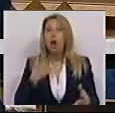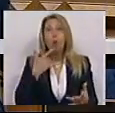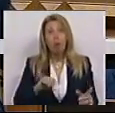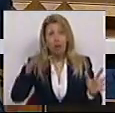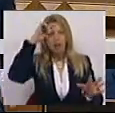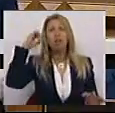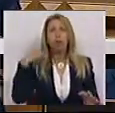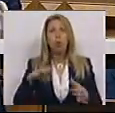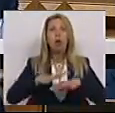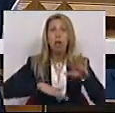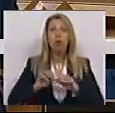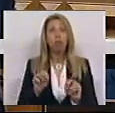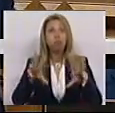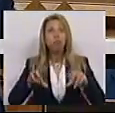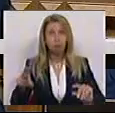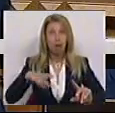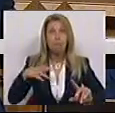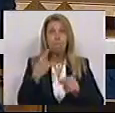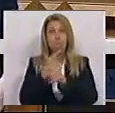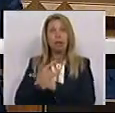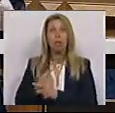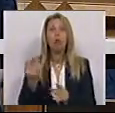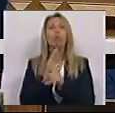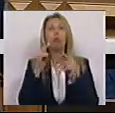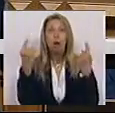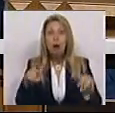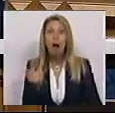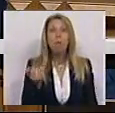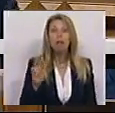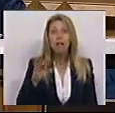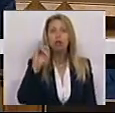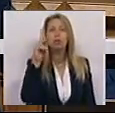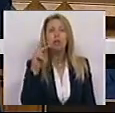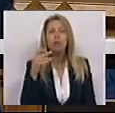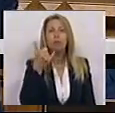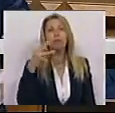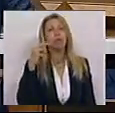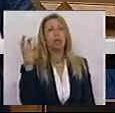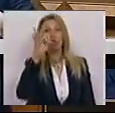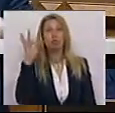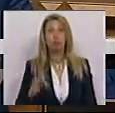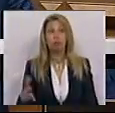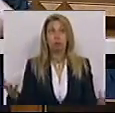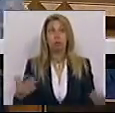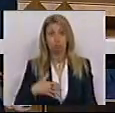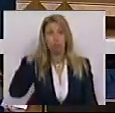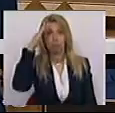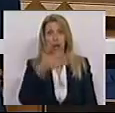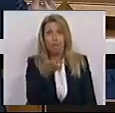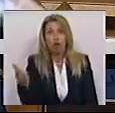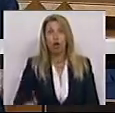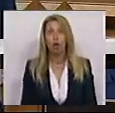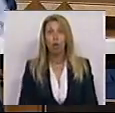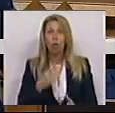reabilitar património porque têm uma taxa de IVA a 23%, como imaginam, um encargo